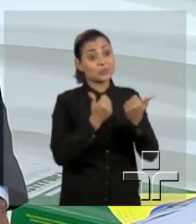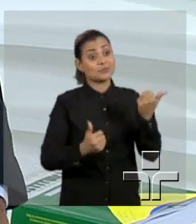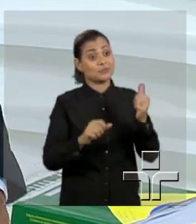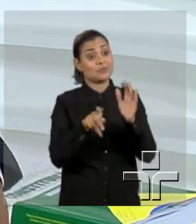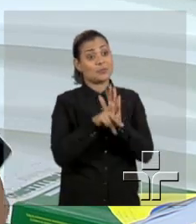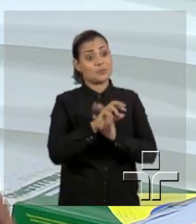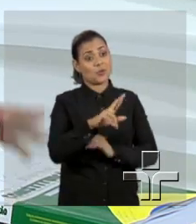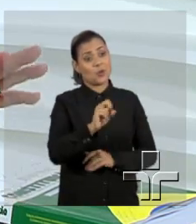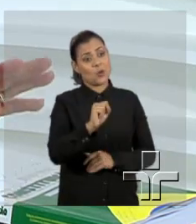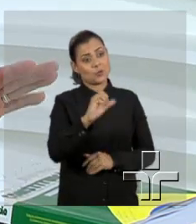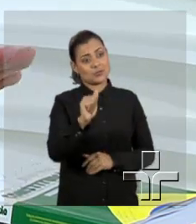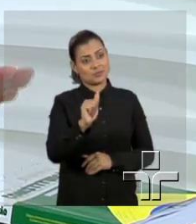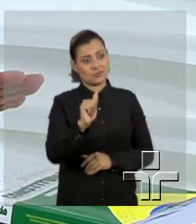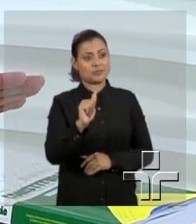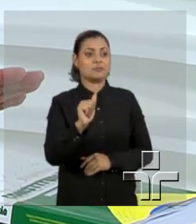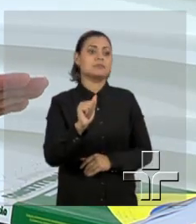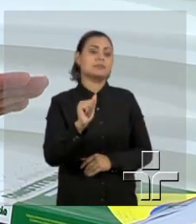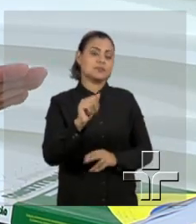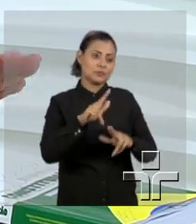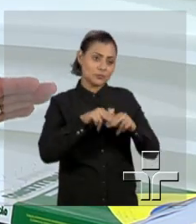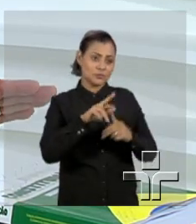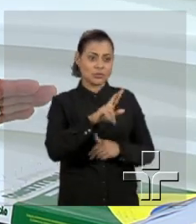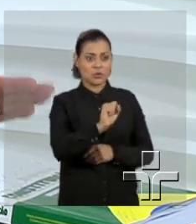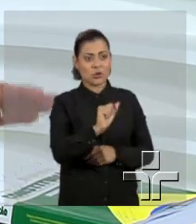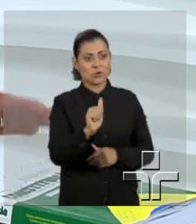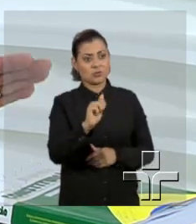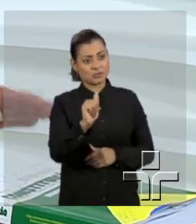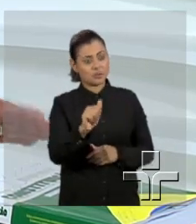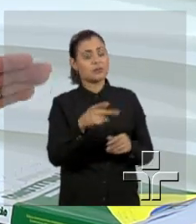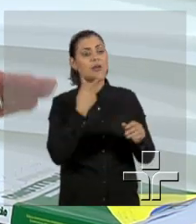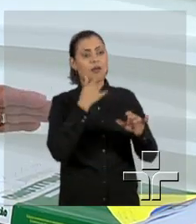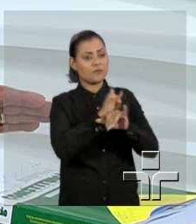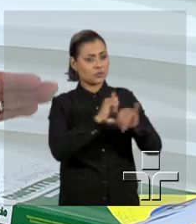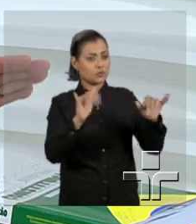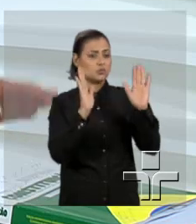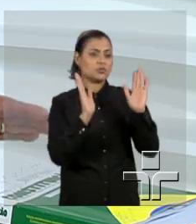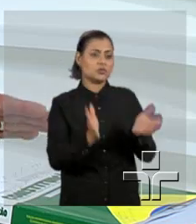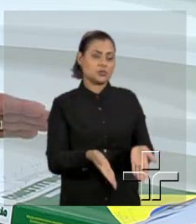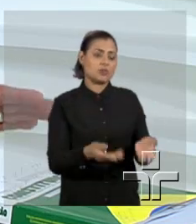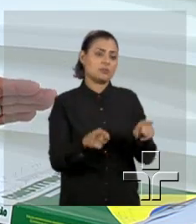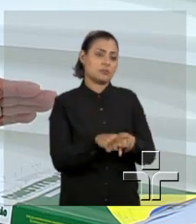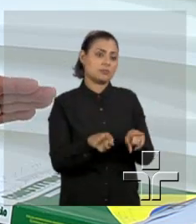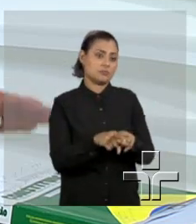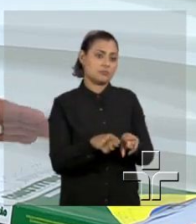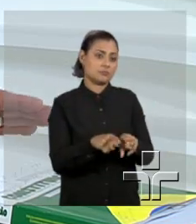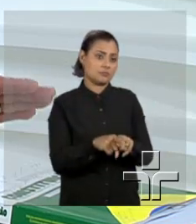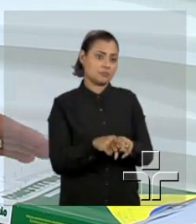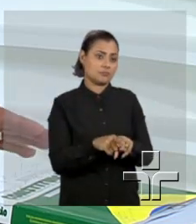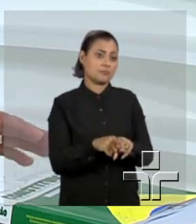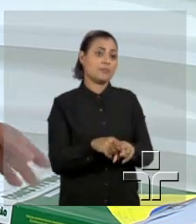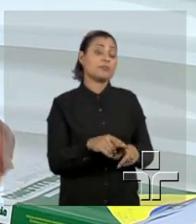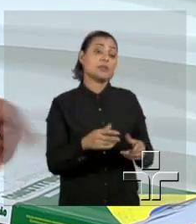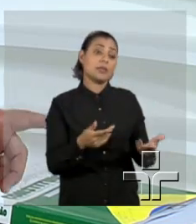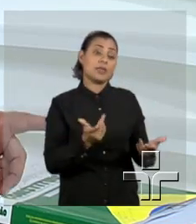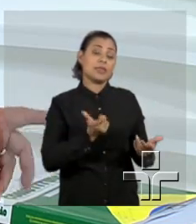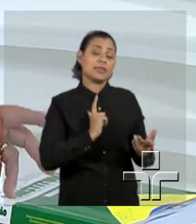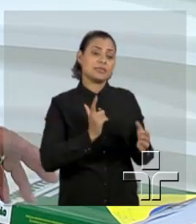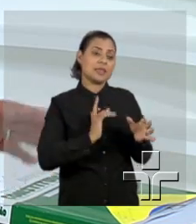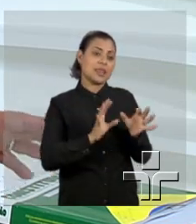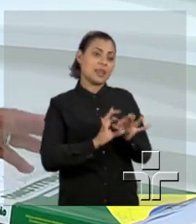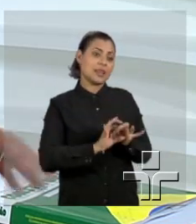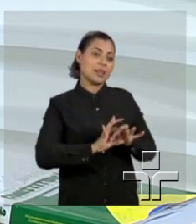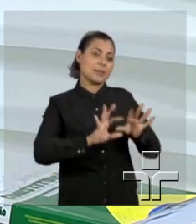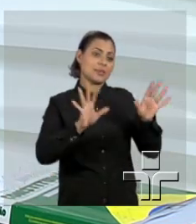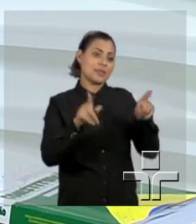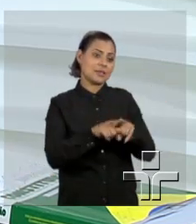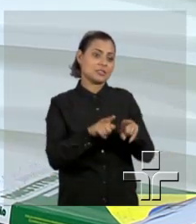Weber. Ressalvou o ponto de vista pessoal dela, entendendo que só haveria pena propriamente privativa de liberdade na perspectiva do